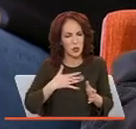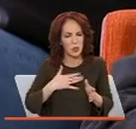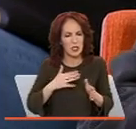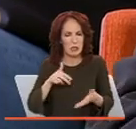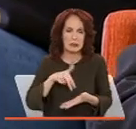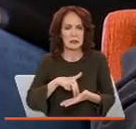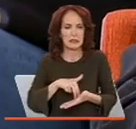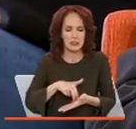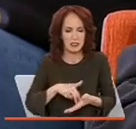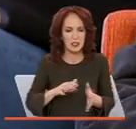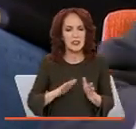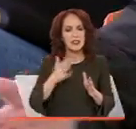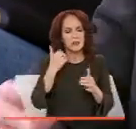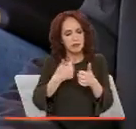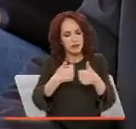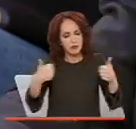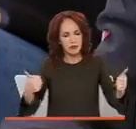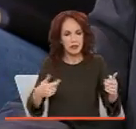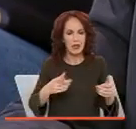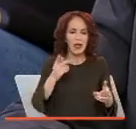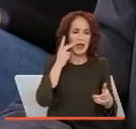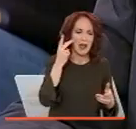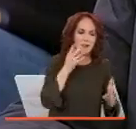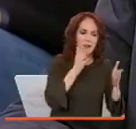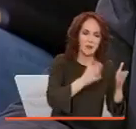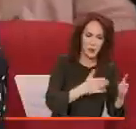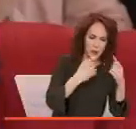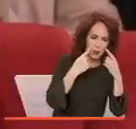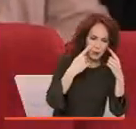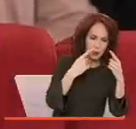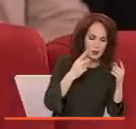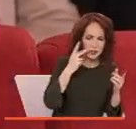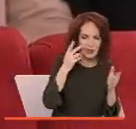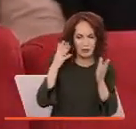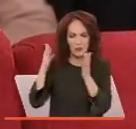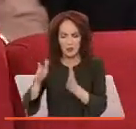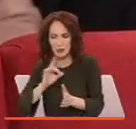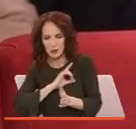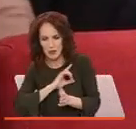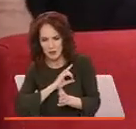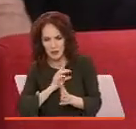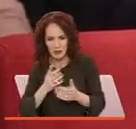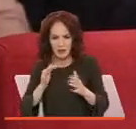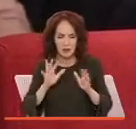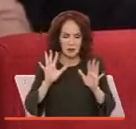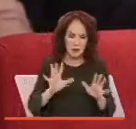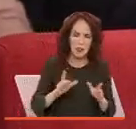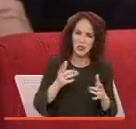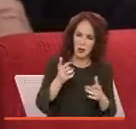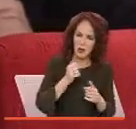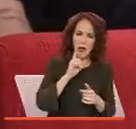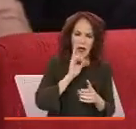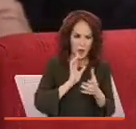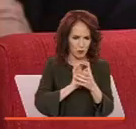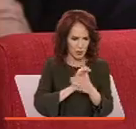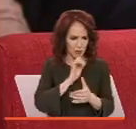E só bem conseguimos separar a vida pública da vida... É interessante que ela podia ser, agora não me interprete mal aquilo que vou dizer, não tem qualquer sentido. Ela podia